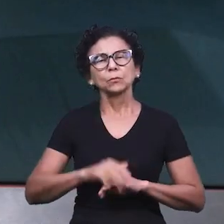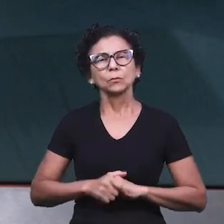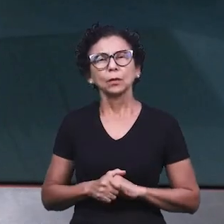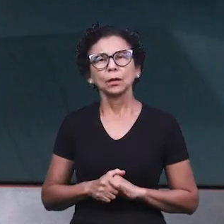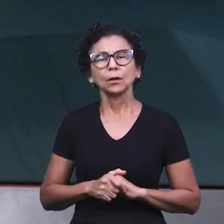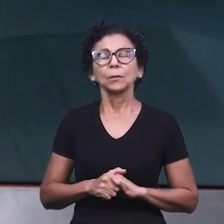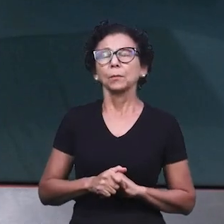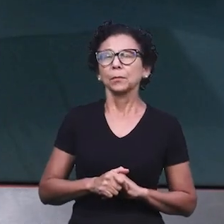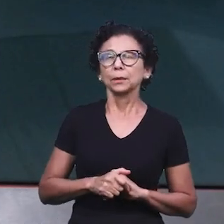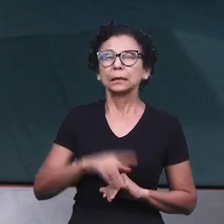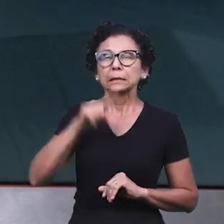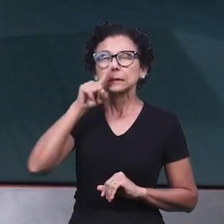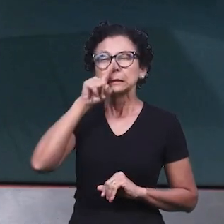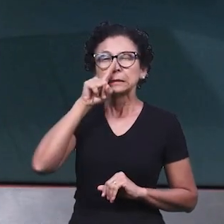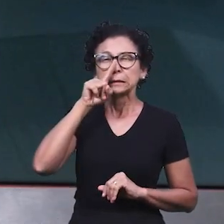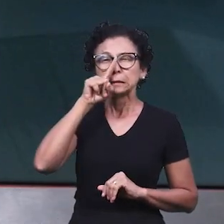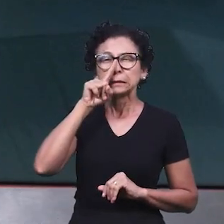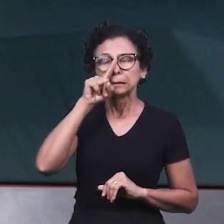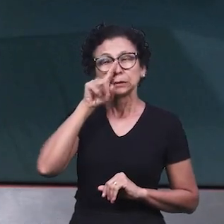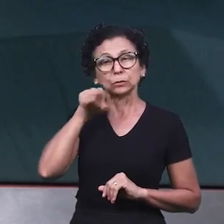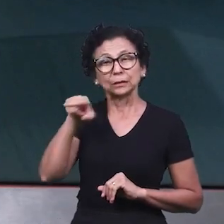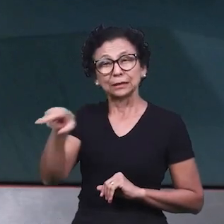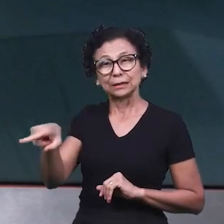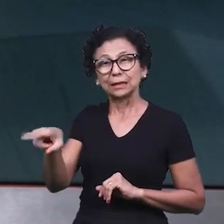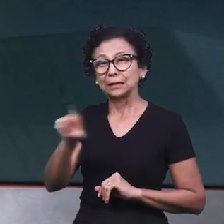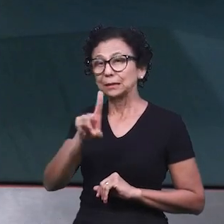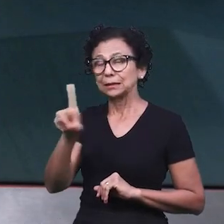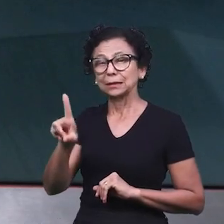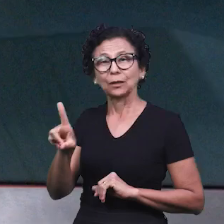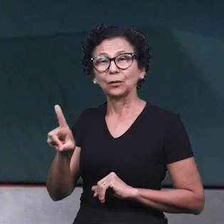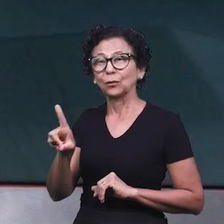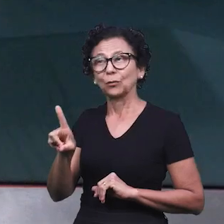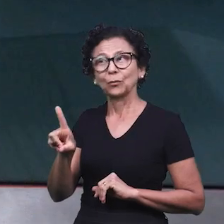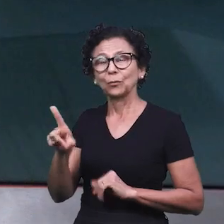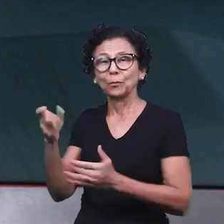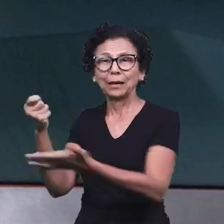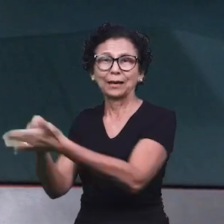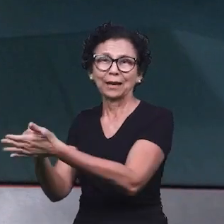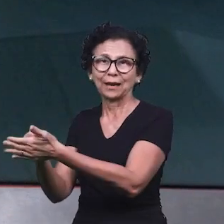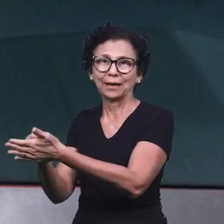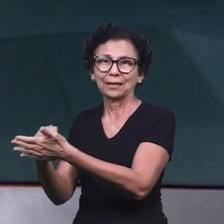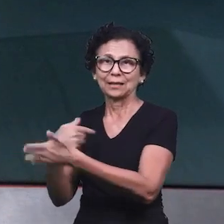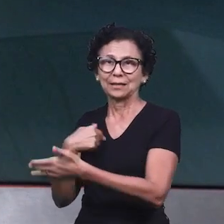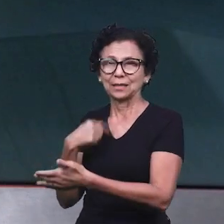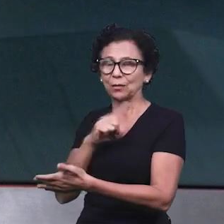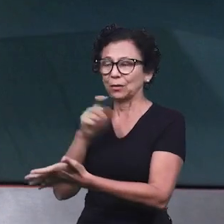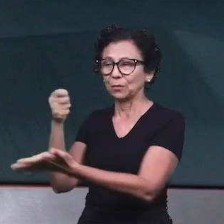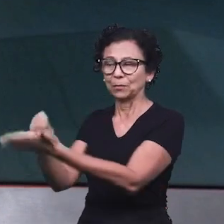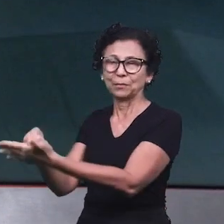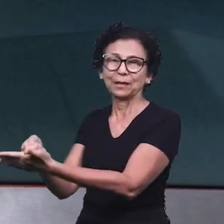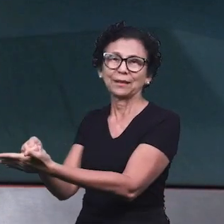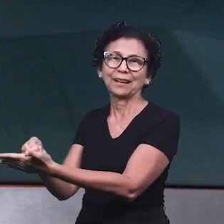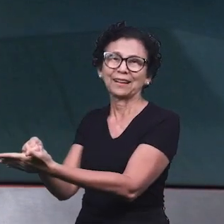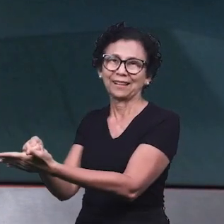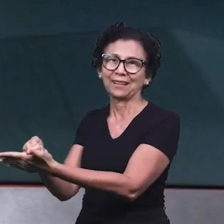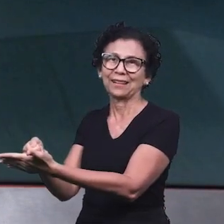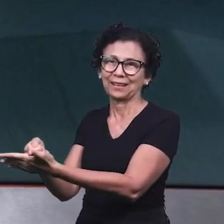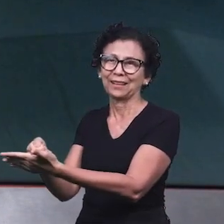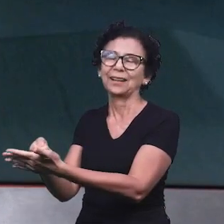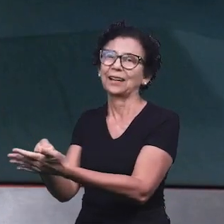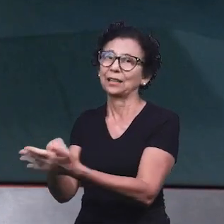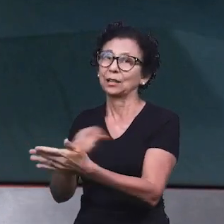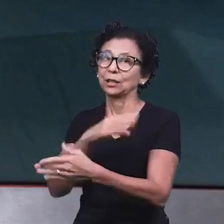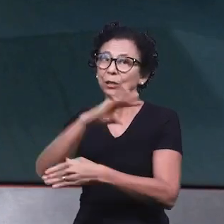percentual, do risco que o credor tem de não receber, ou o risco que o devedor tem de não